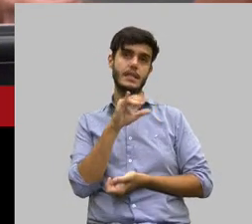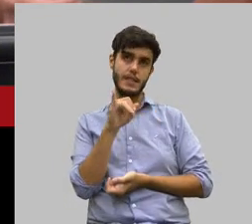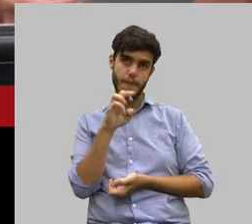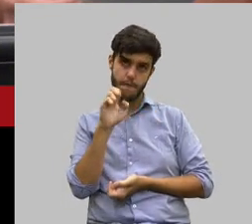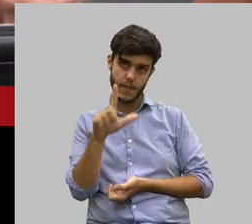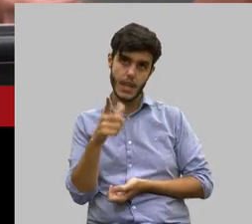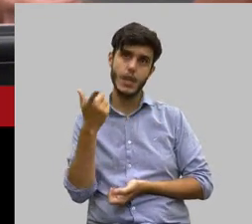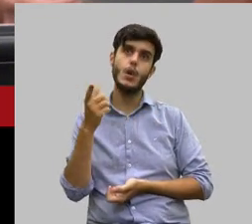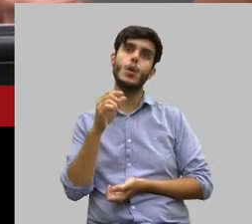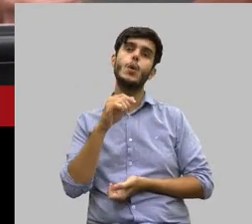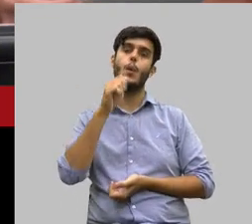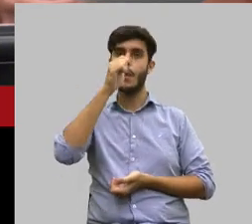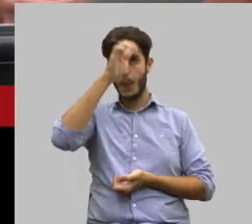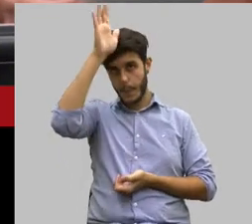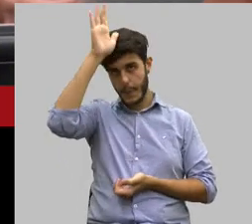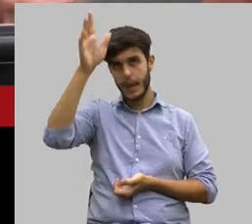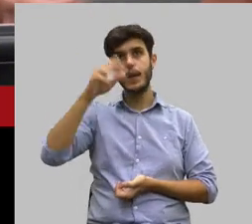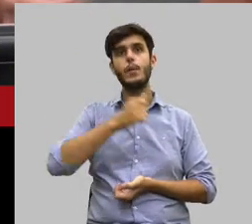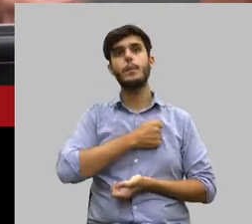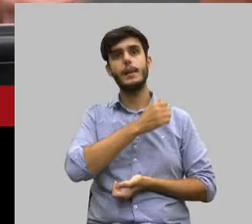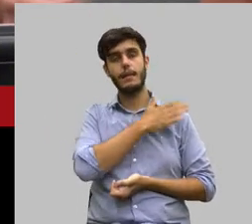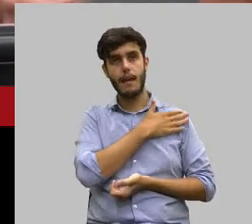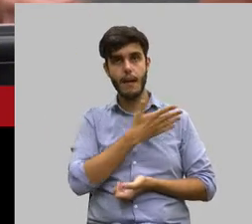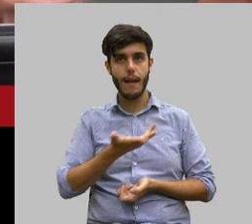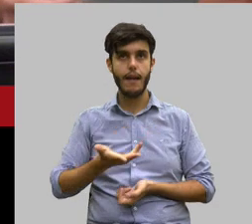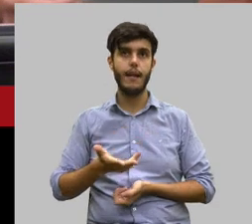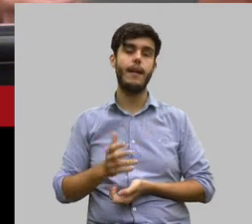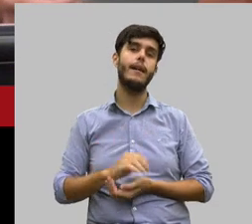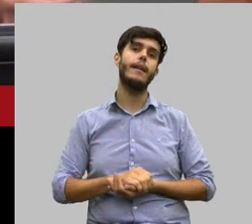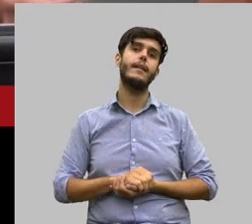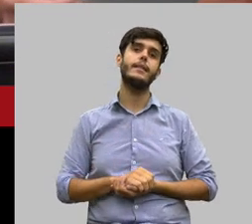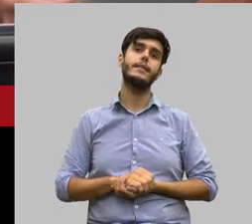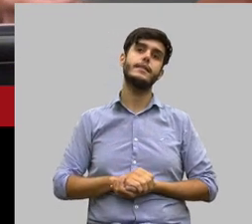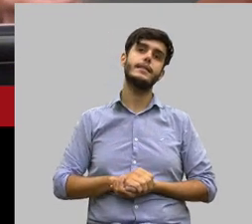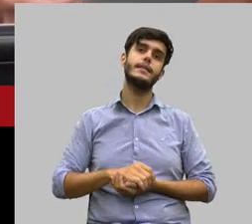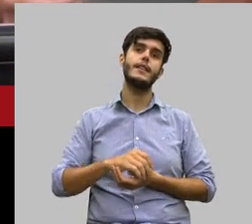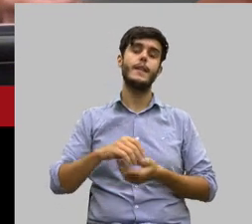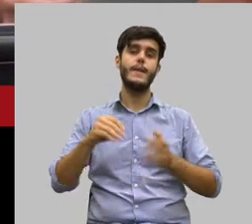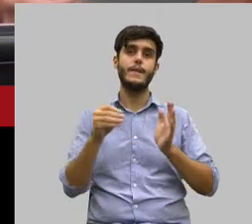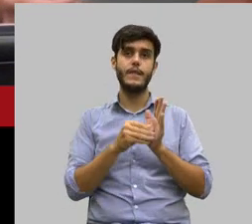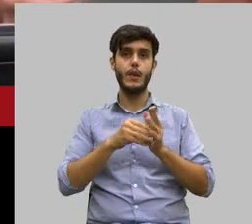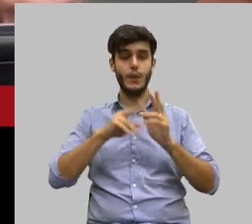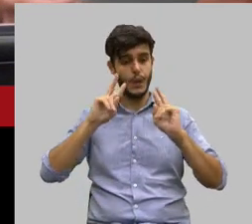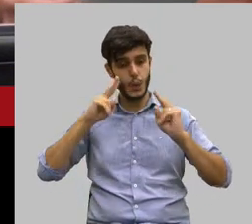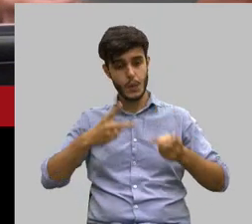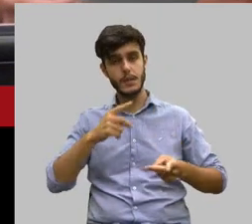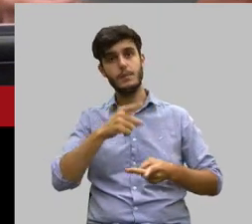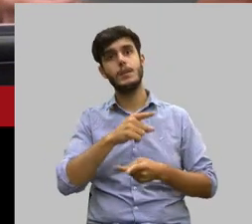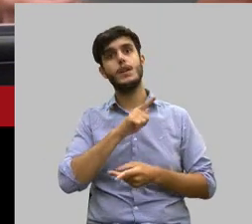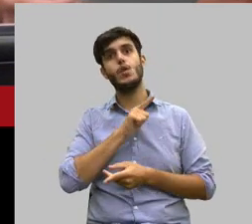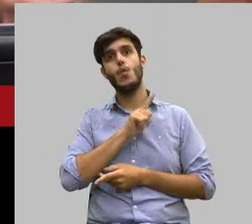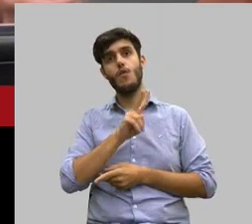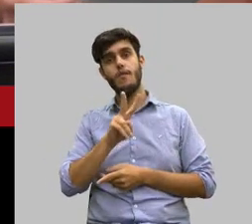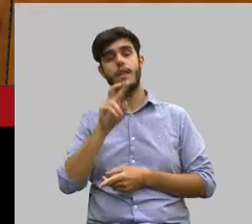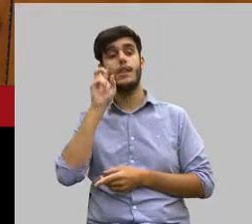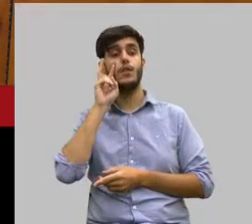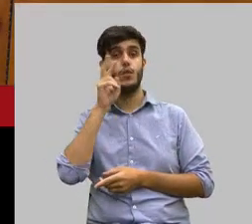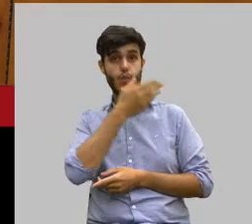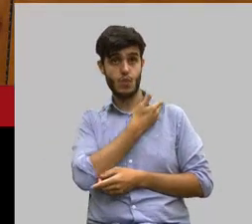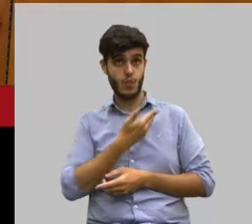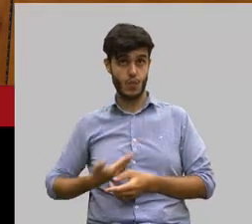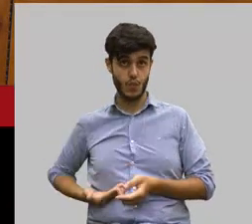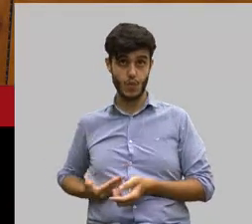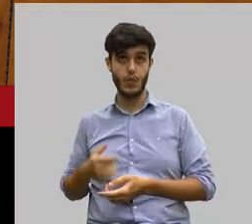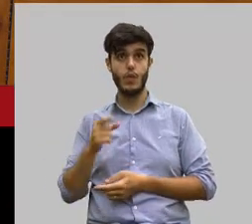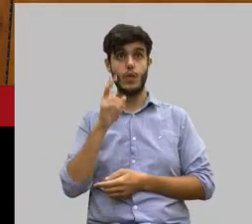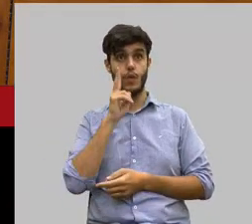Bombeiro Militar eh falta ainda Tito um reconhecimento do Governo do Estado em aportar os recursos tanto